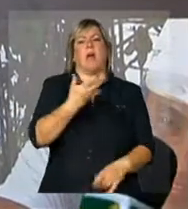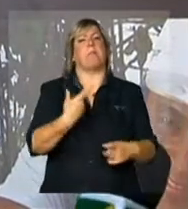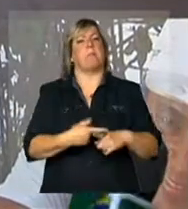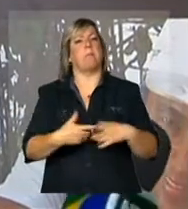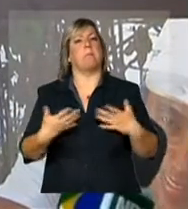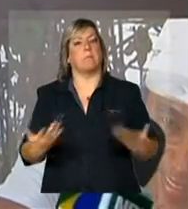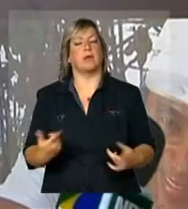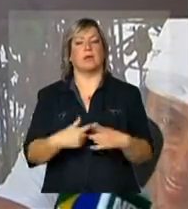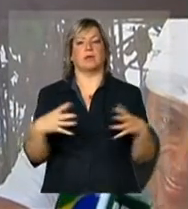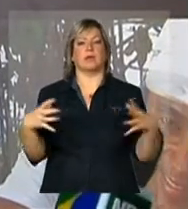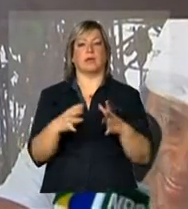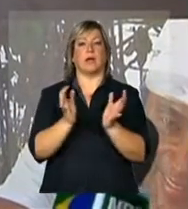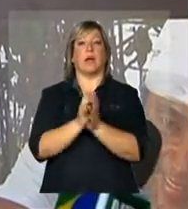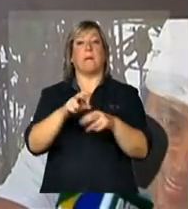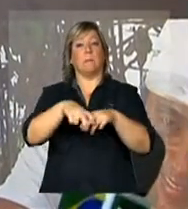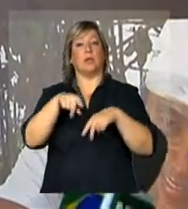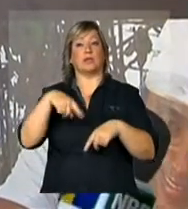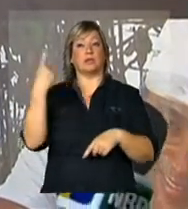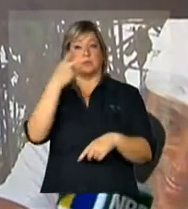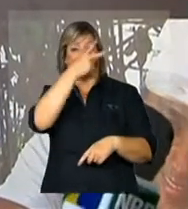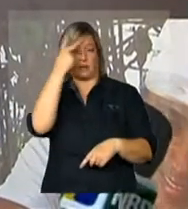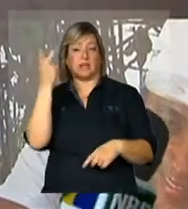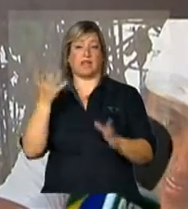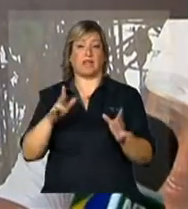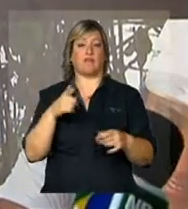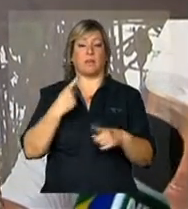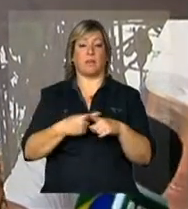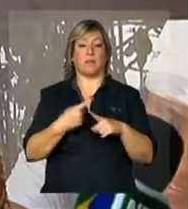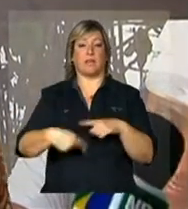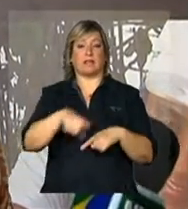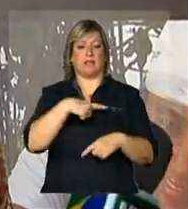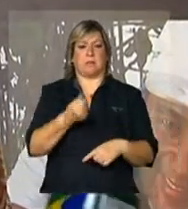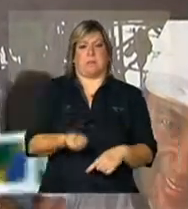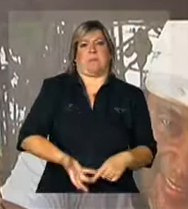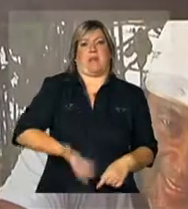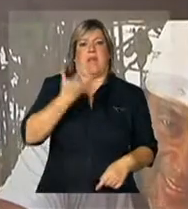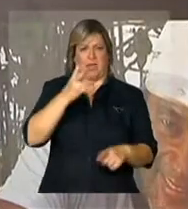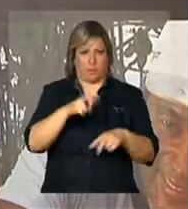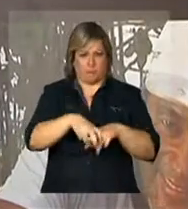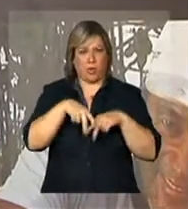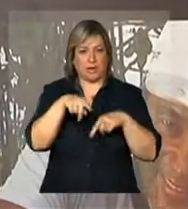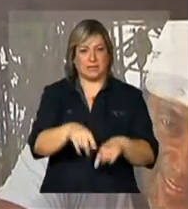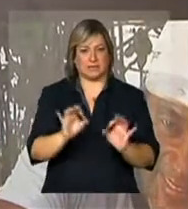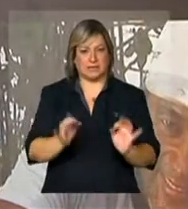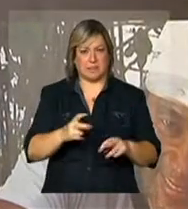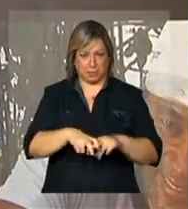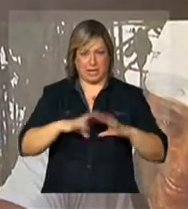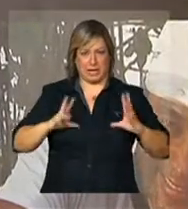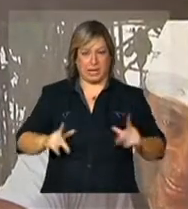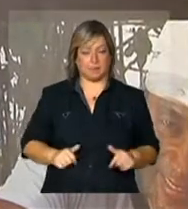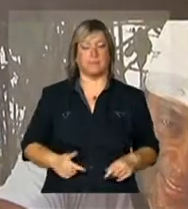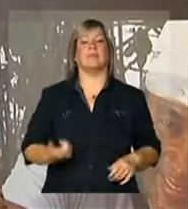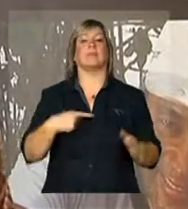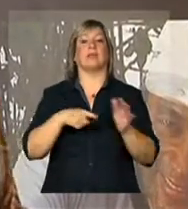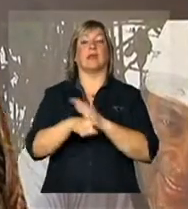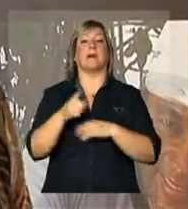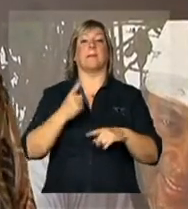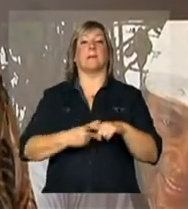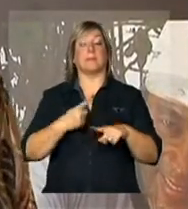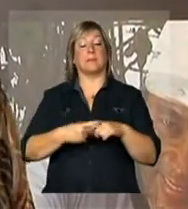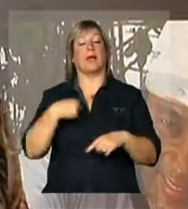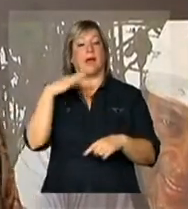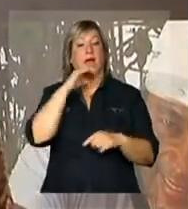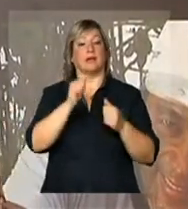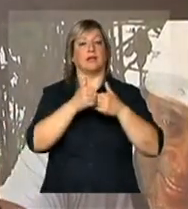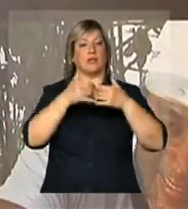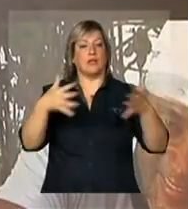grande escala, que proporciona, que talvez resulte nesses preços um pouco mais altos? Sim, mas eu acho que estão se abrindo novos canais